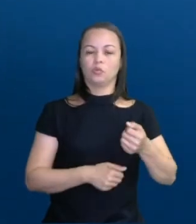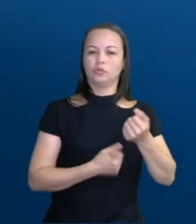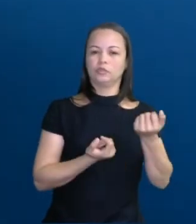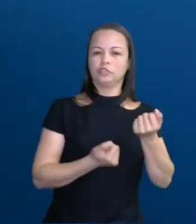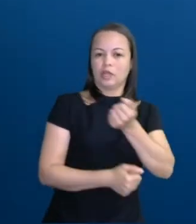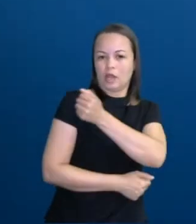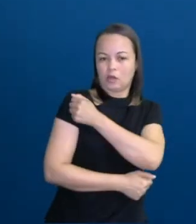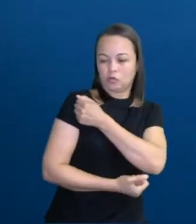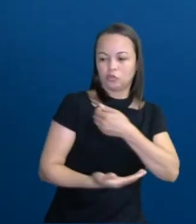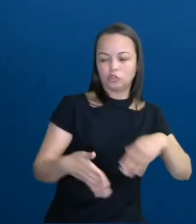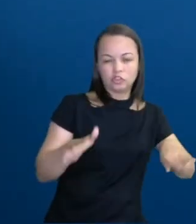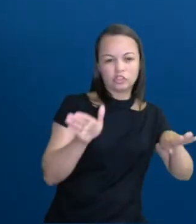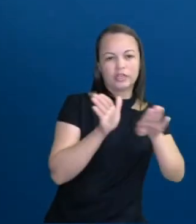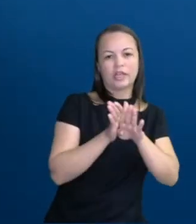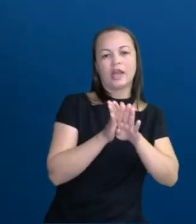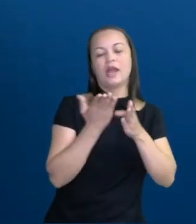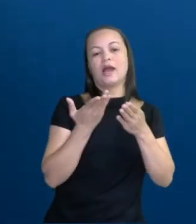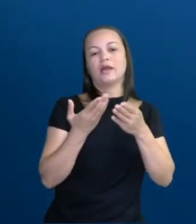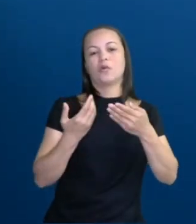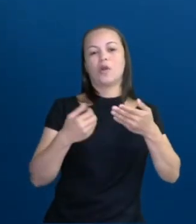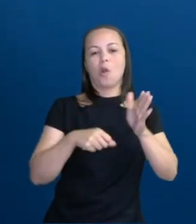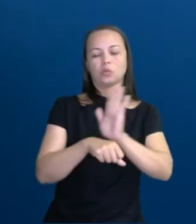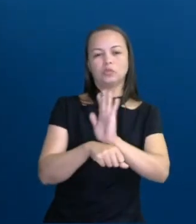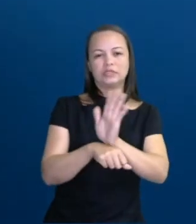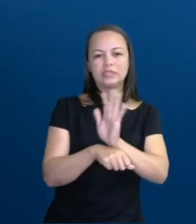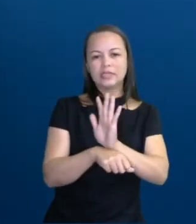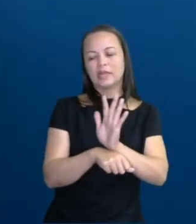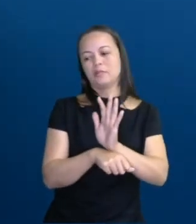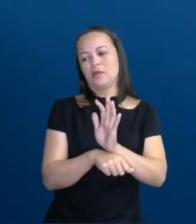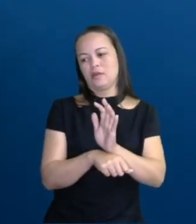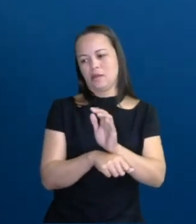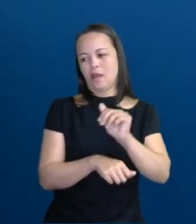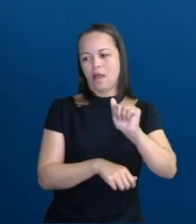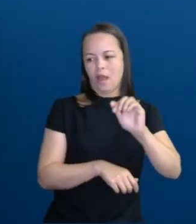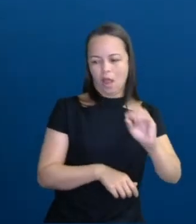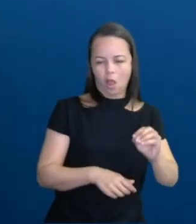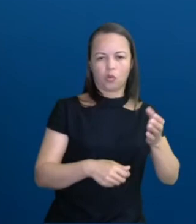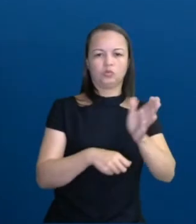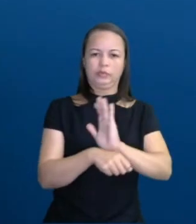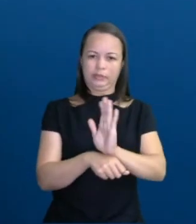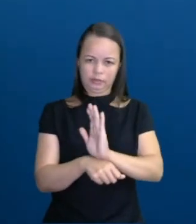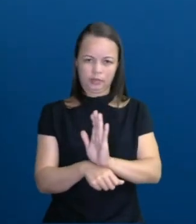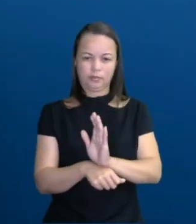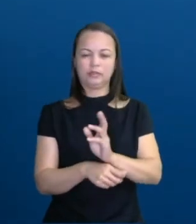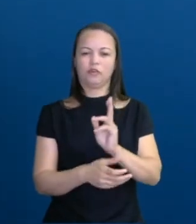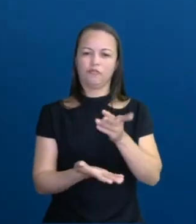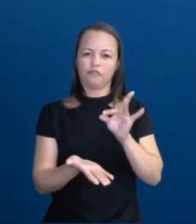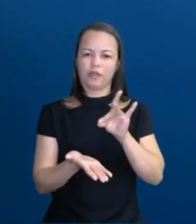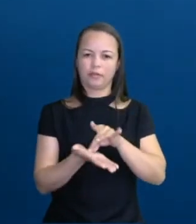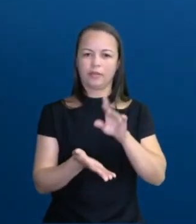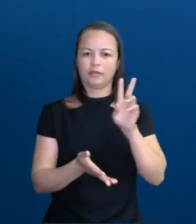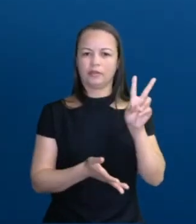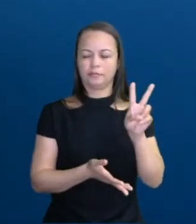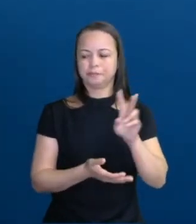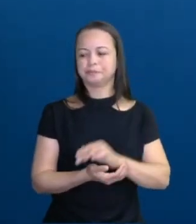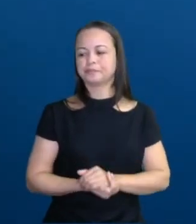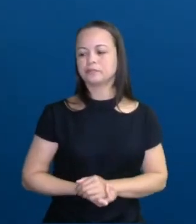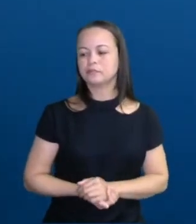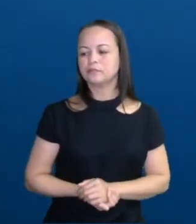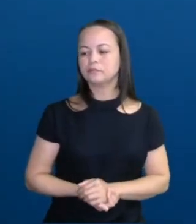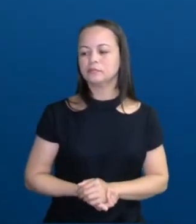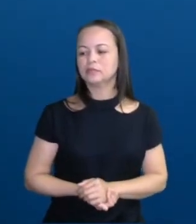a algum lugar então está verdadeiro chegaram ao cinema a próxima